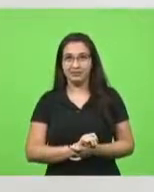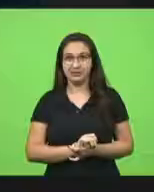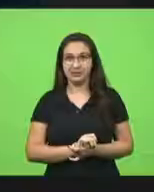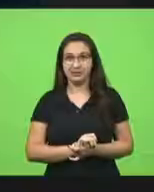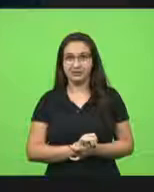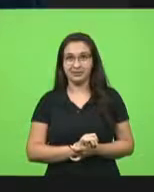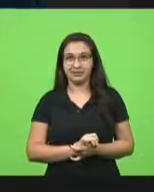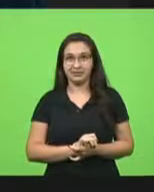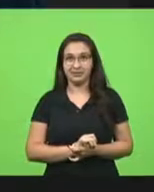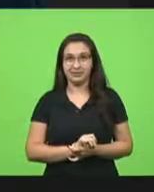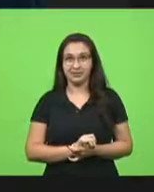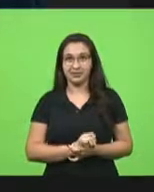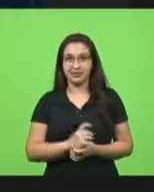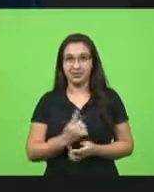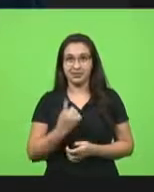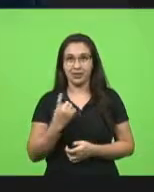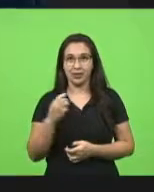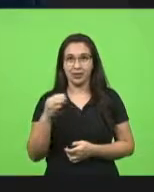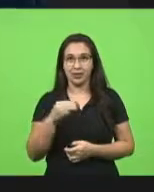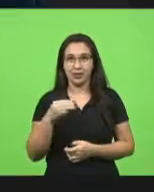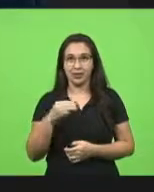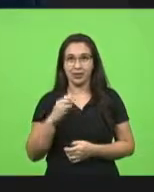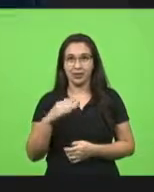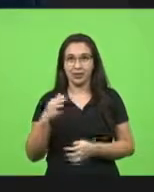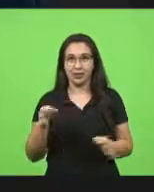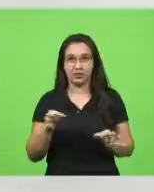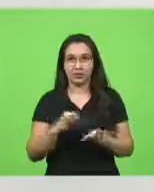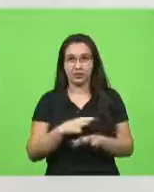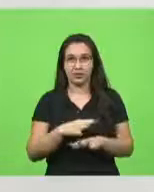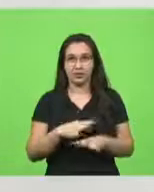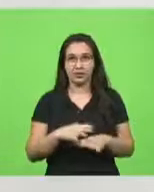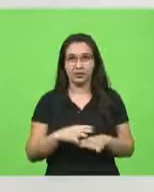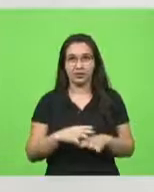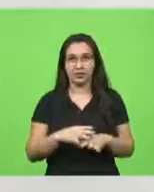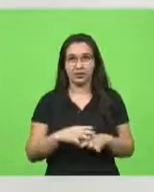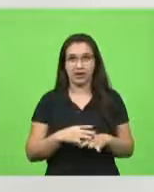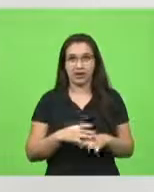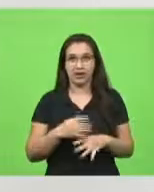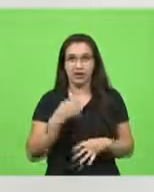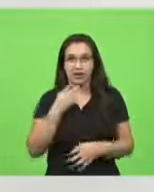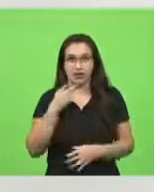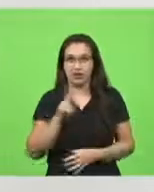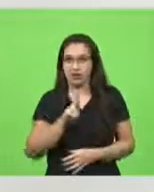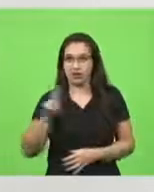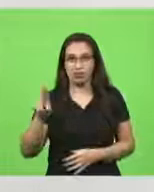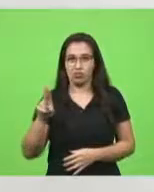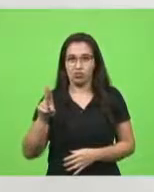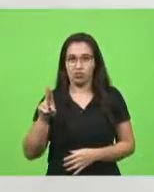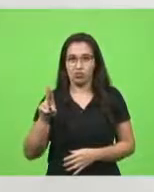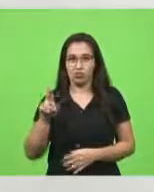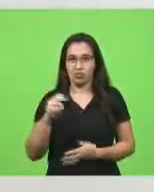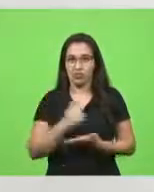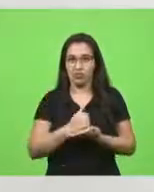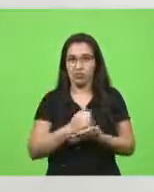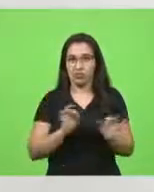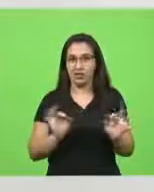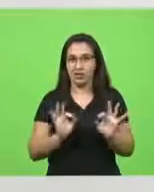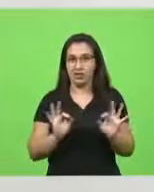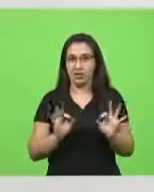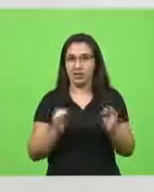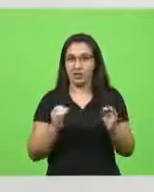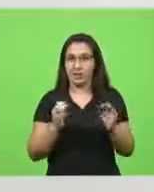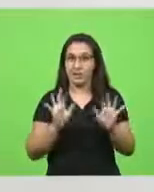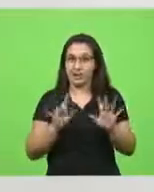Nós temos mais um minuto para concluir o assunto. Falei em remédio nenhum e nem receitei remédio nenhum. Mas o senhor nenhum. Quer que dê algum remédio? Não.